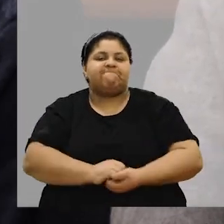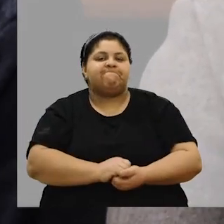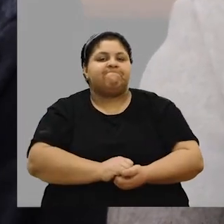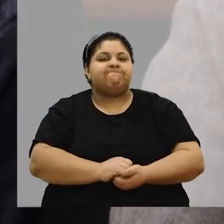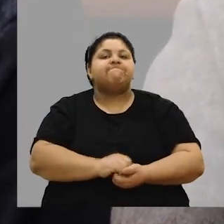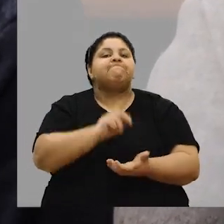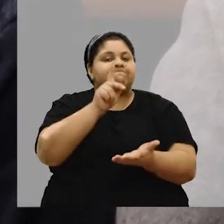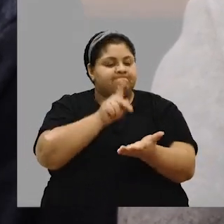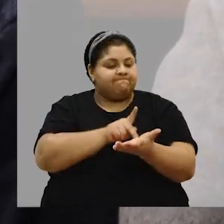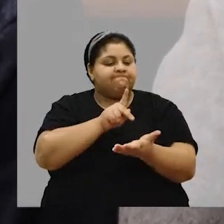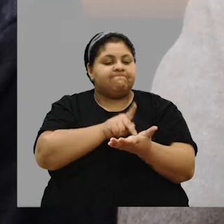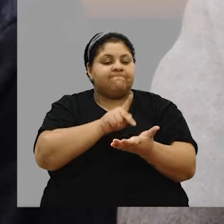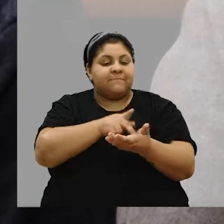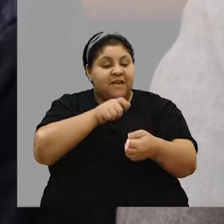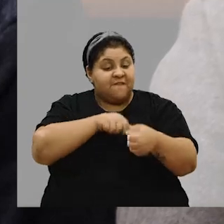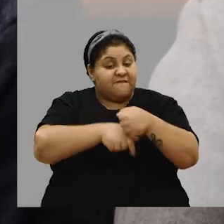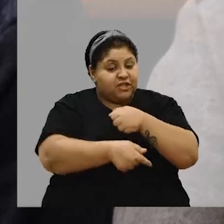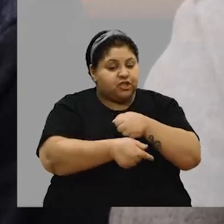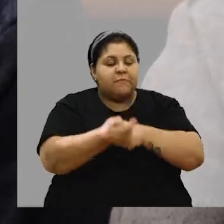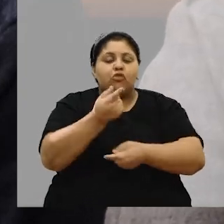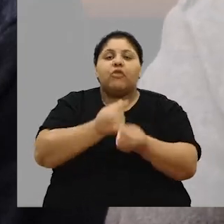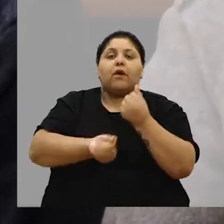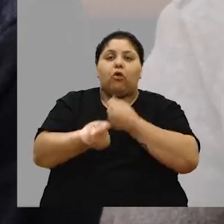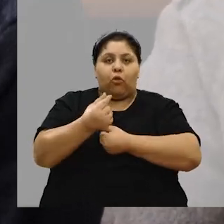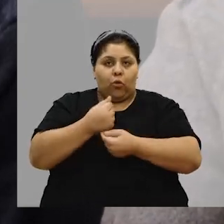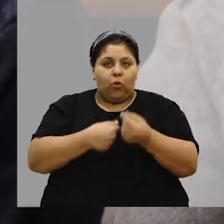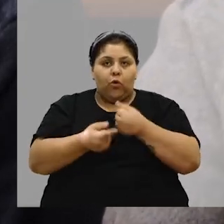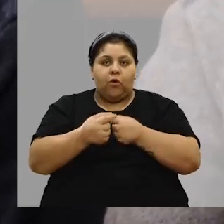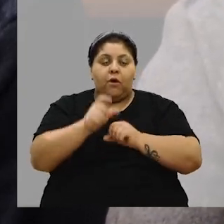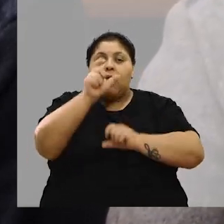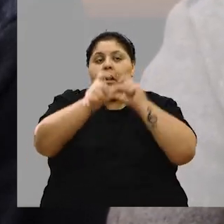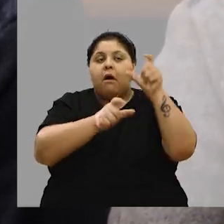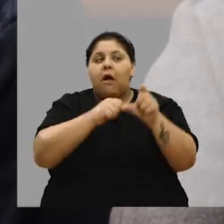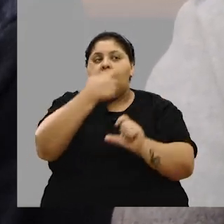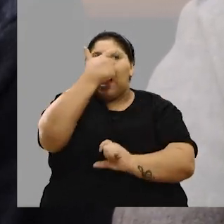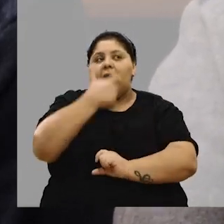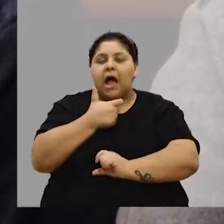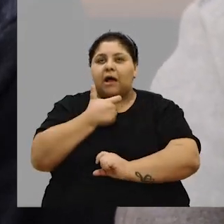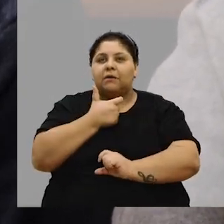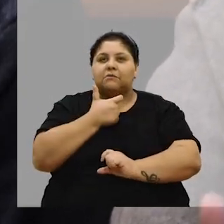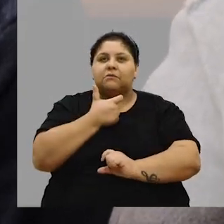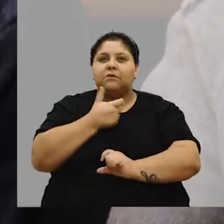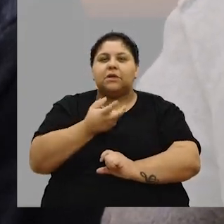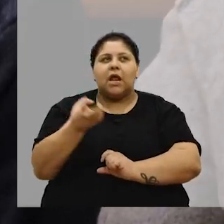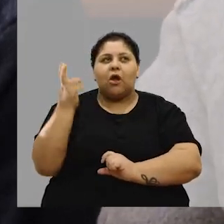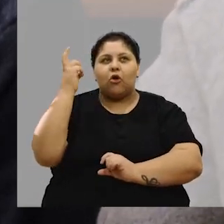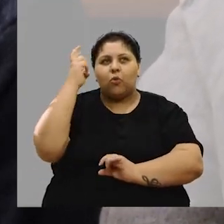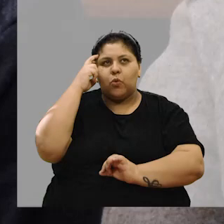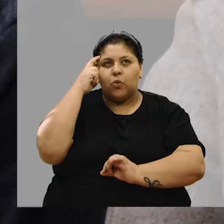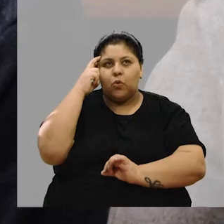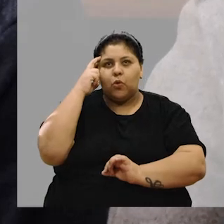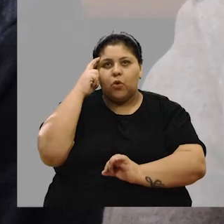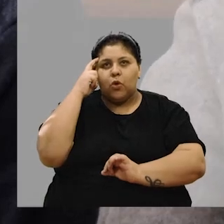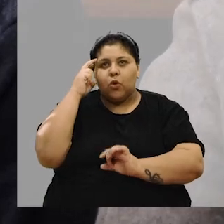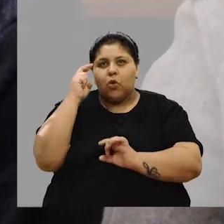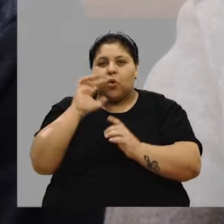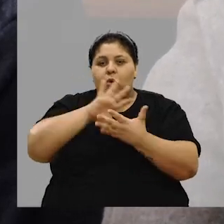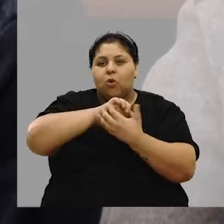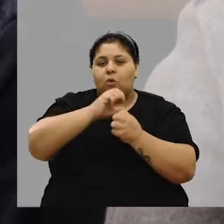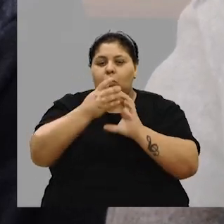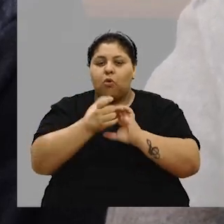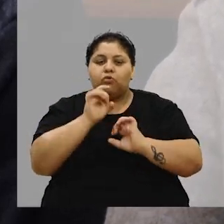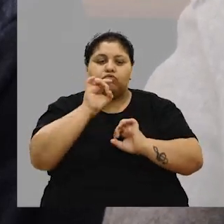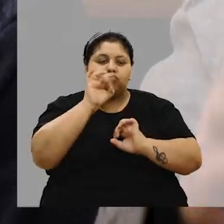gasto. Exatamente, é investimento e é economia. Né? Muitas vezes as pessoas acham que a cultura,